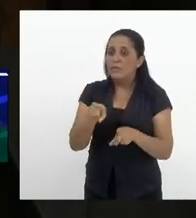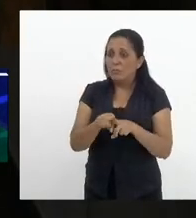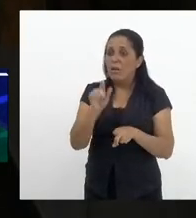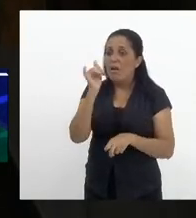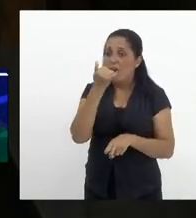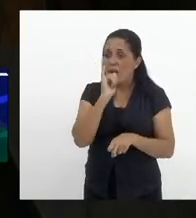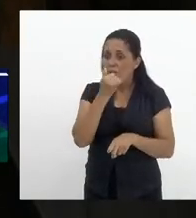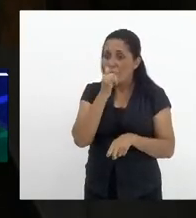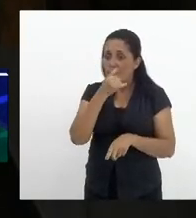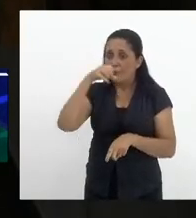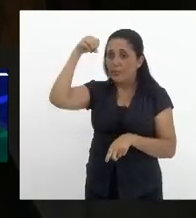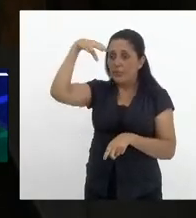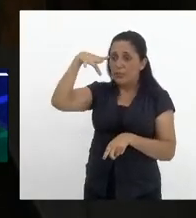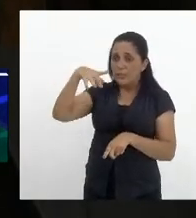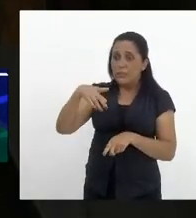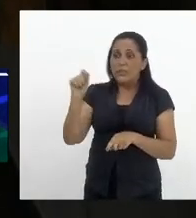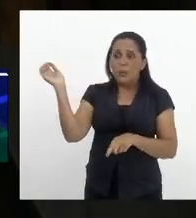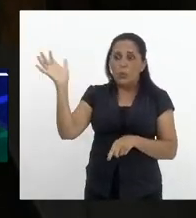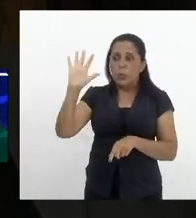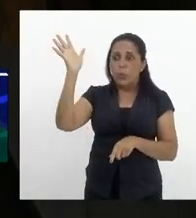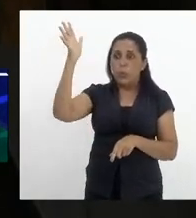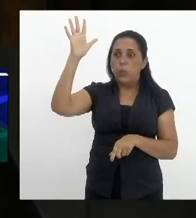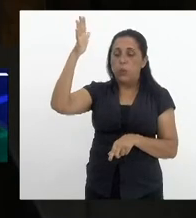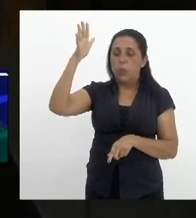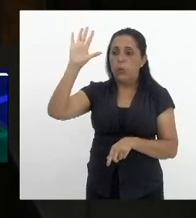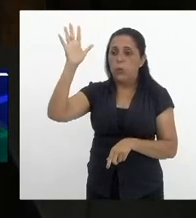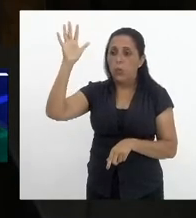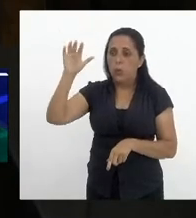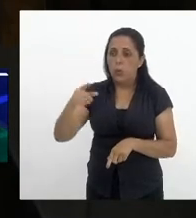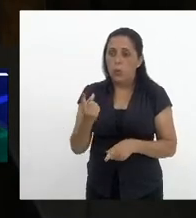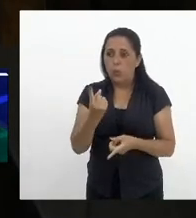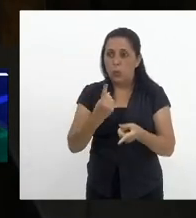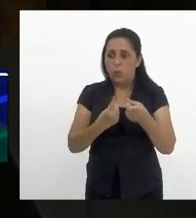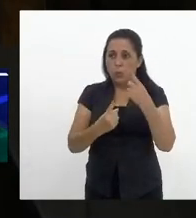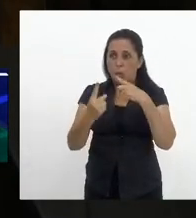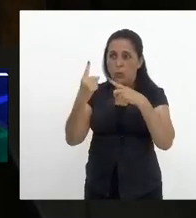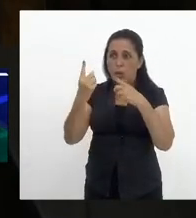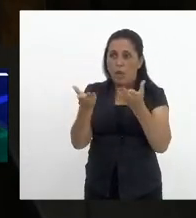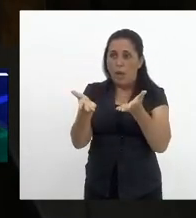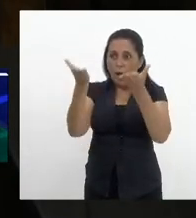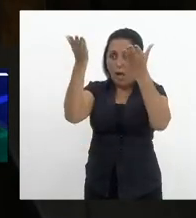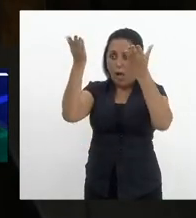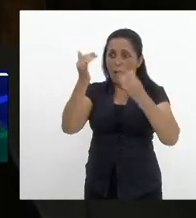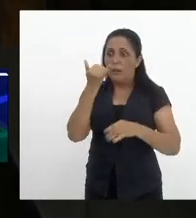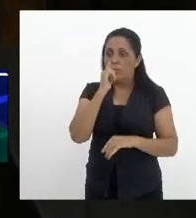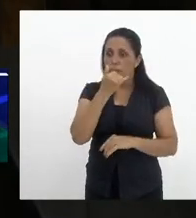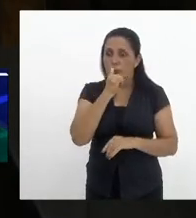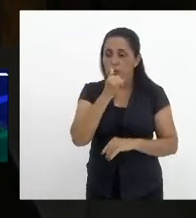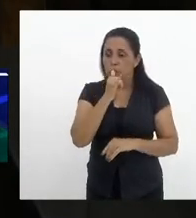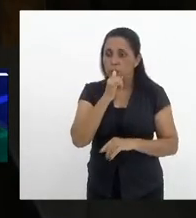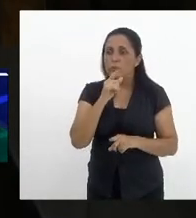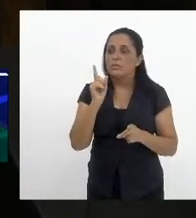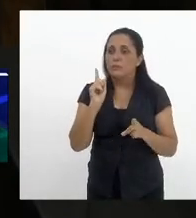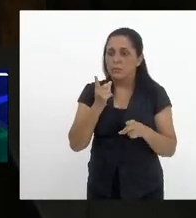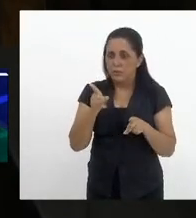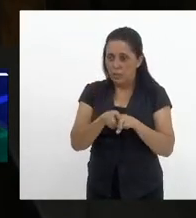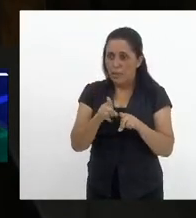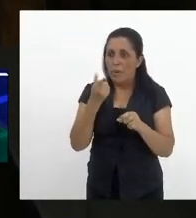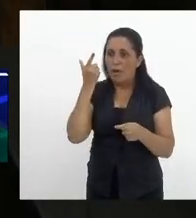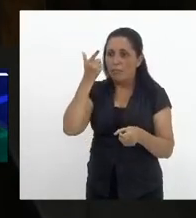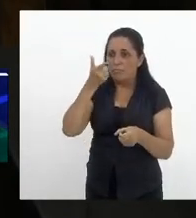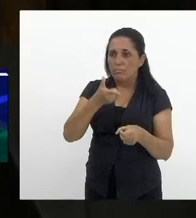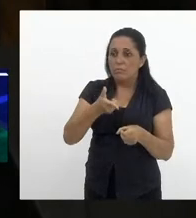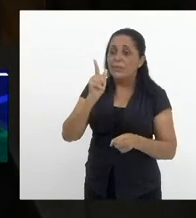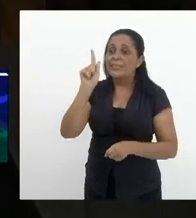elétrica e, com isso, o aumento de tarifa, tanto da energia quanto de